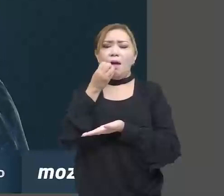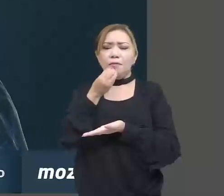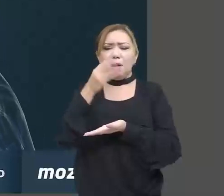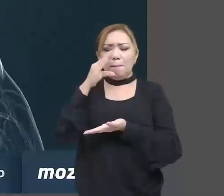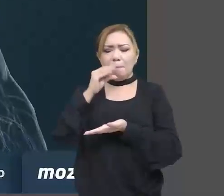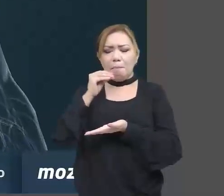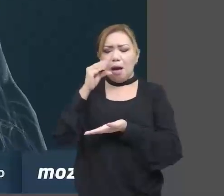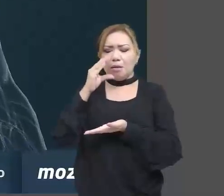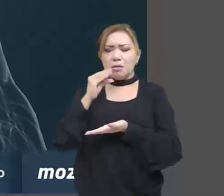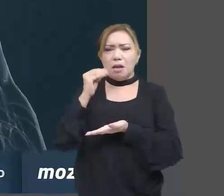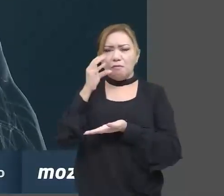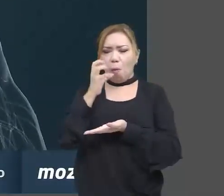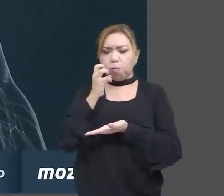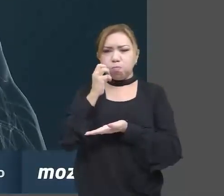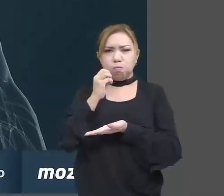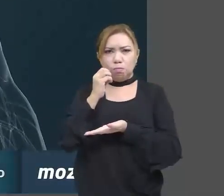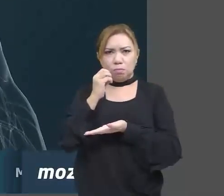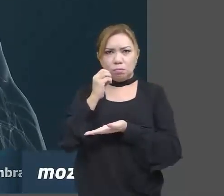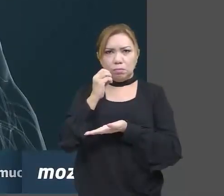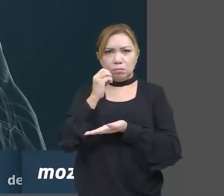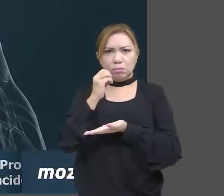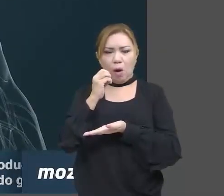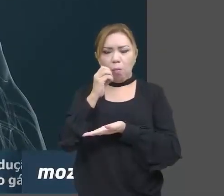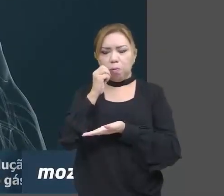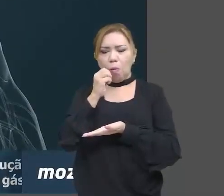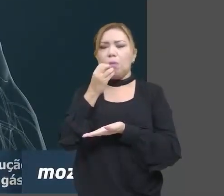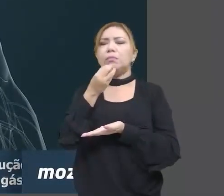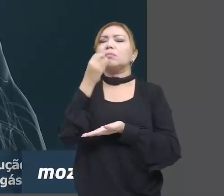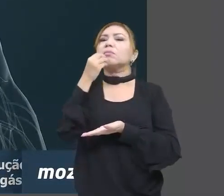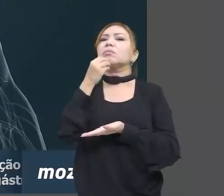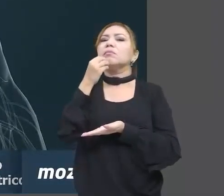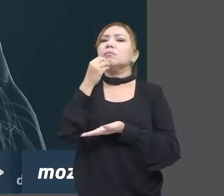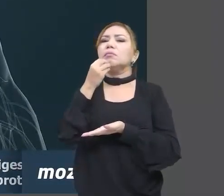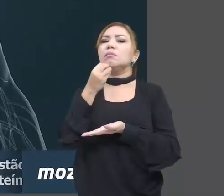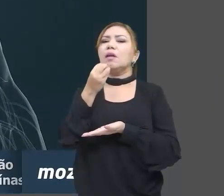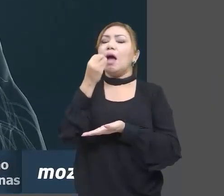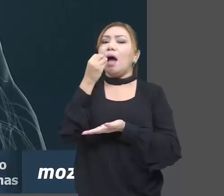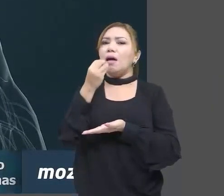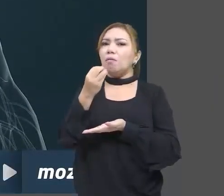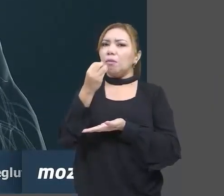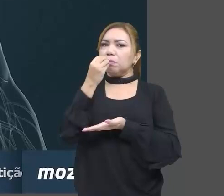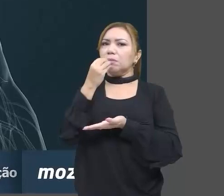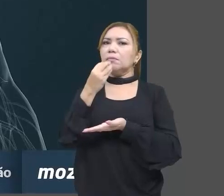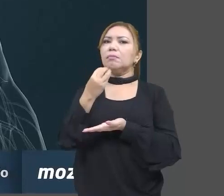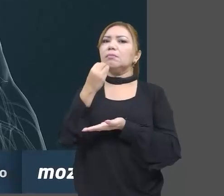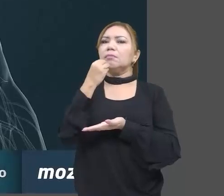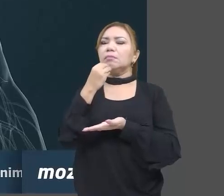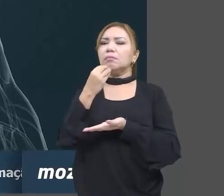um bolo. Então, vocês vão ver aqui como é o processo